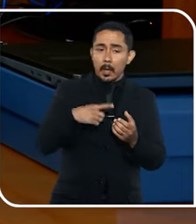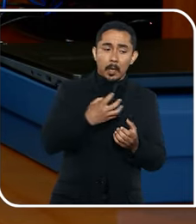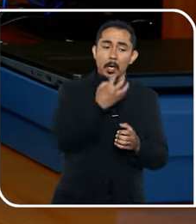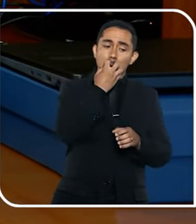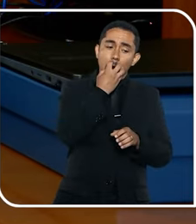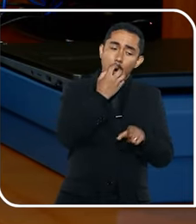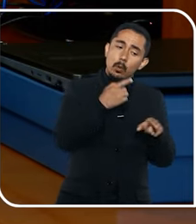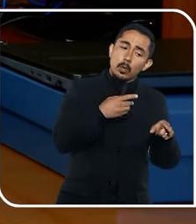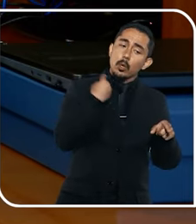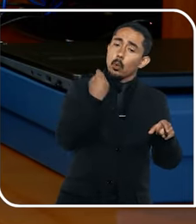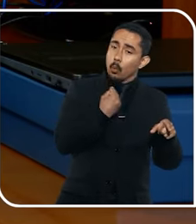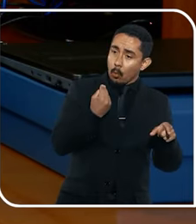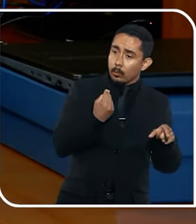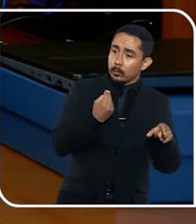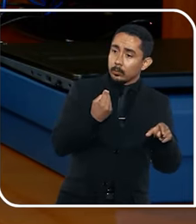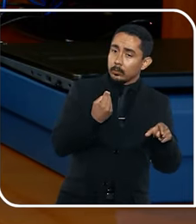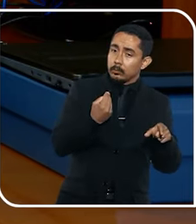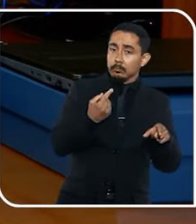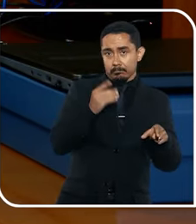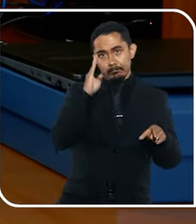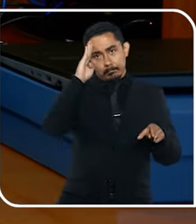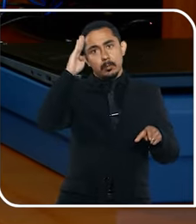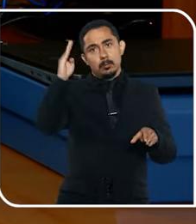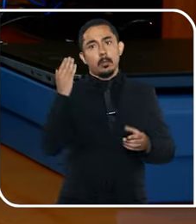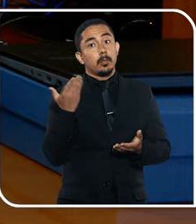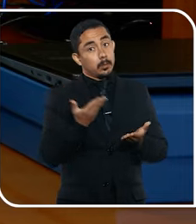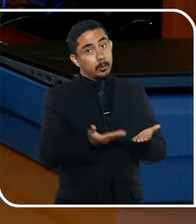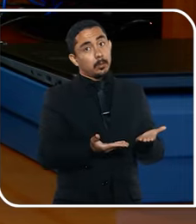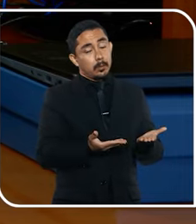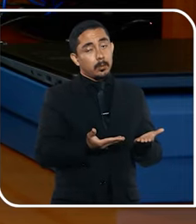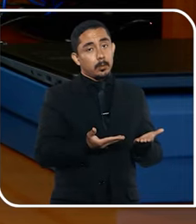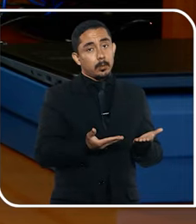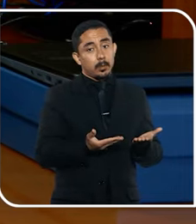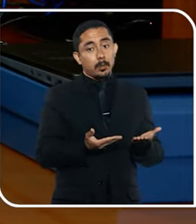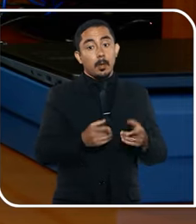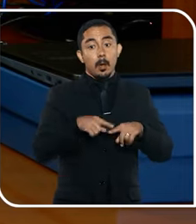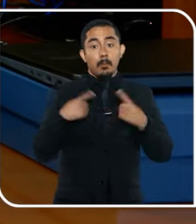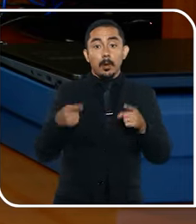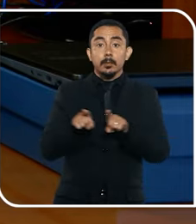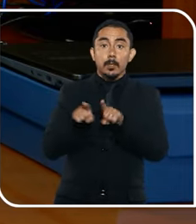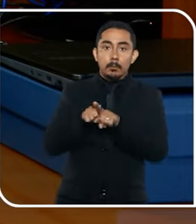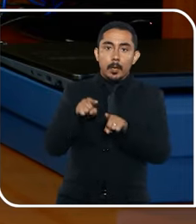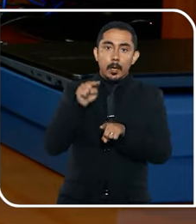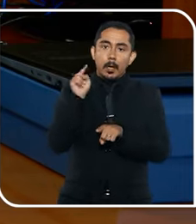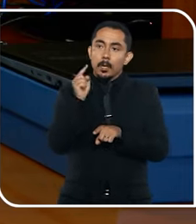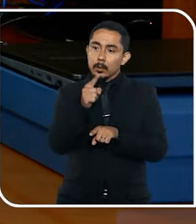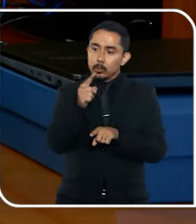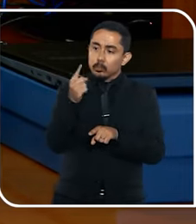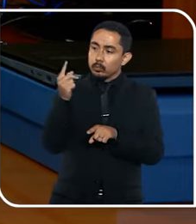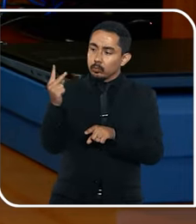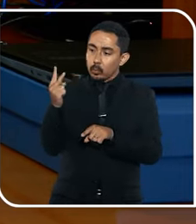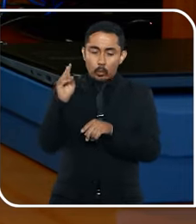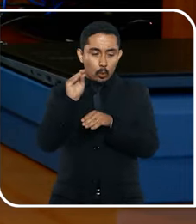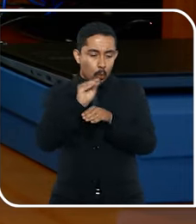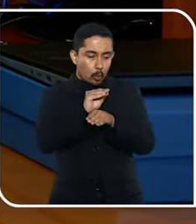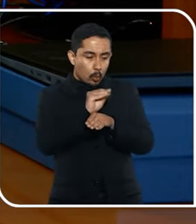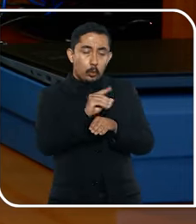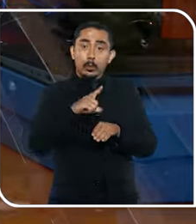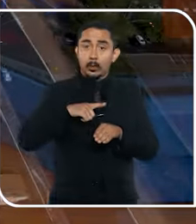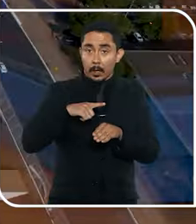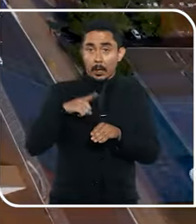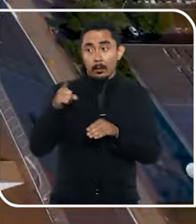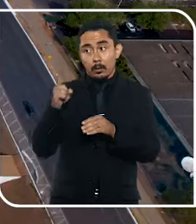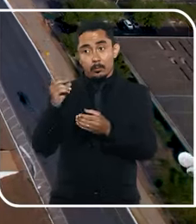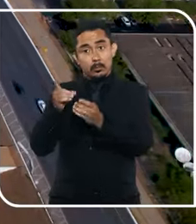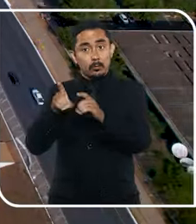o lado do pet, principalmente, né, tem que ser, e também dos dois ali, né, que